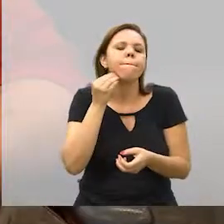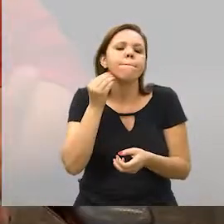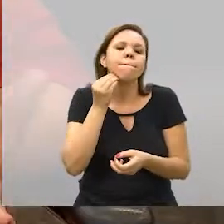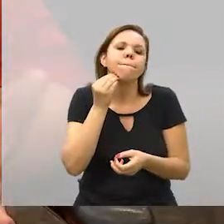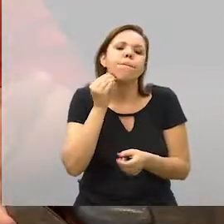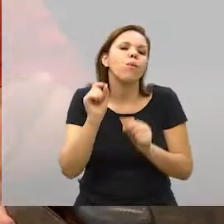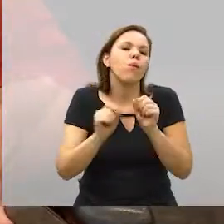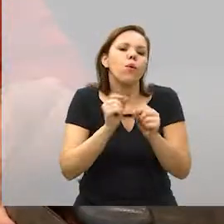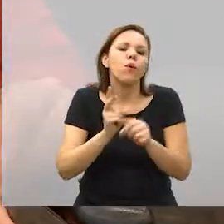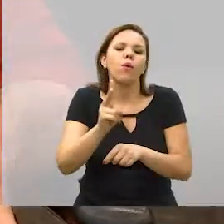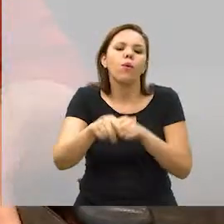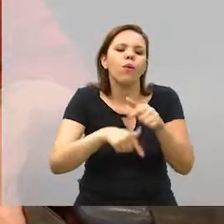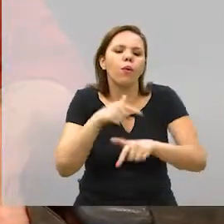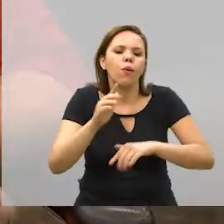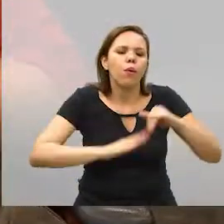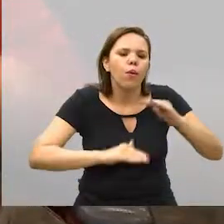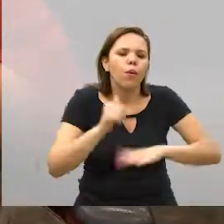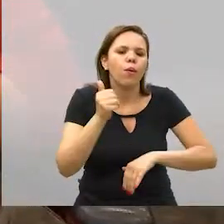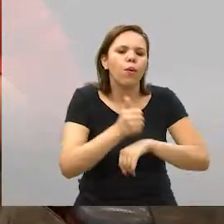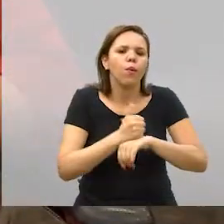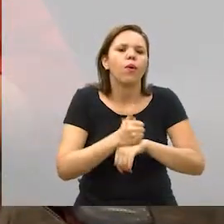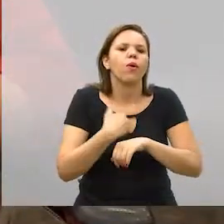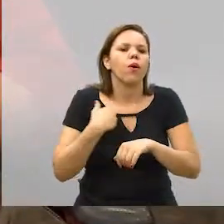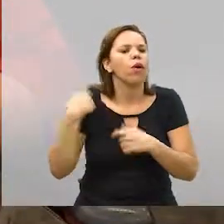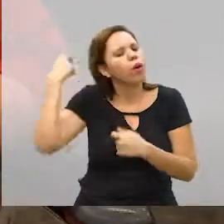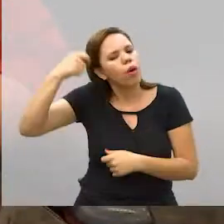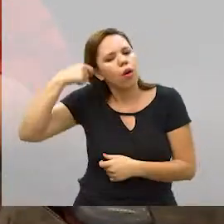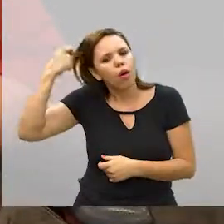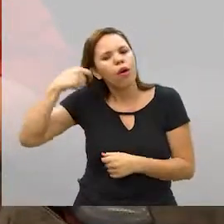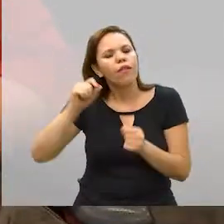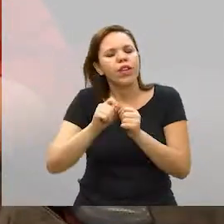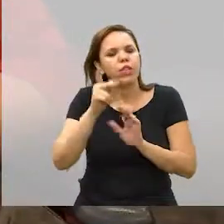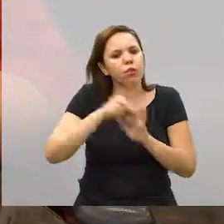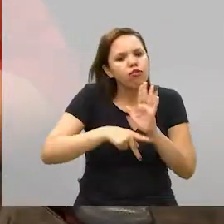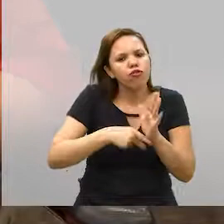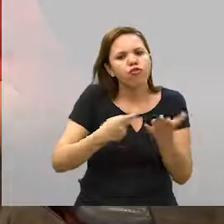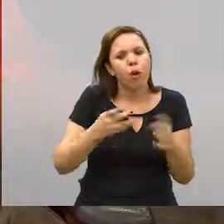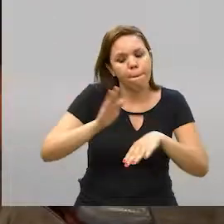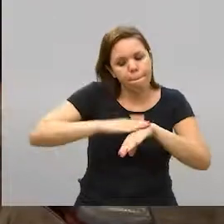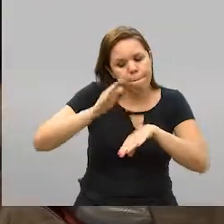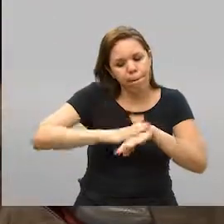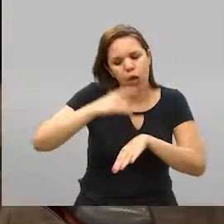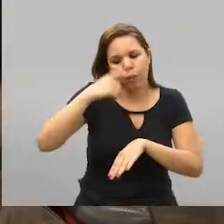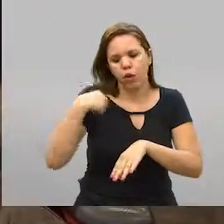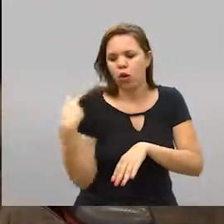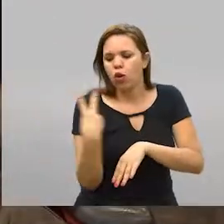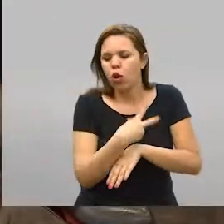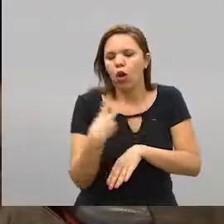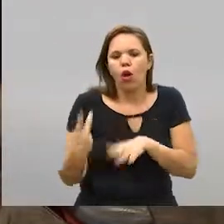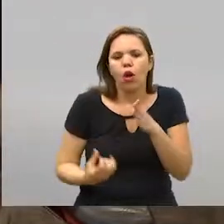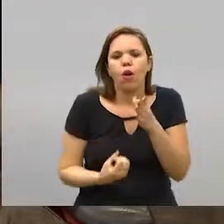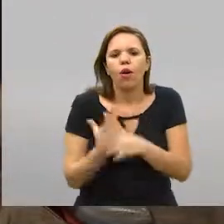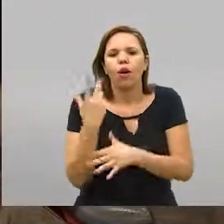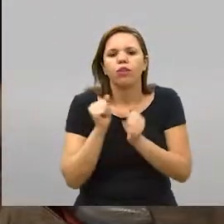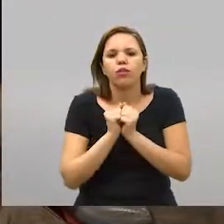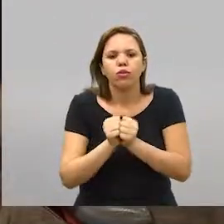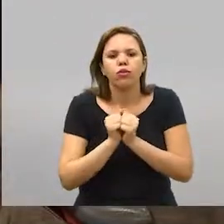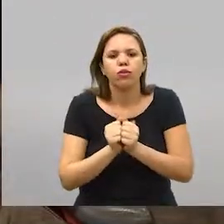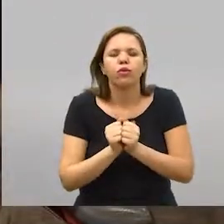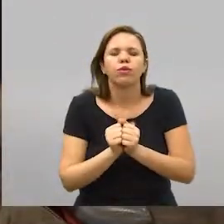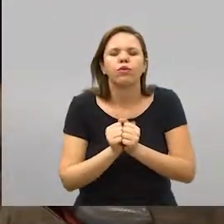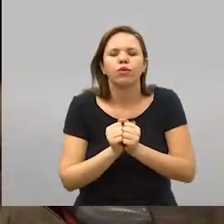uma oportunidade de continuar na minha carreira como atriz, fazendo um projeto autoral que a gente pudesse